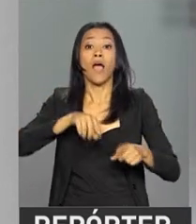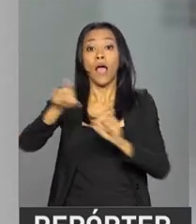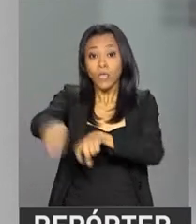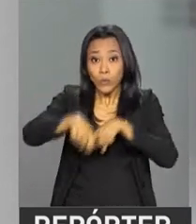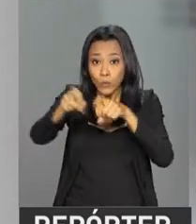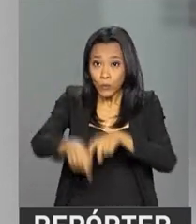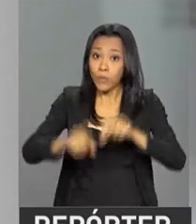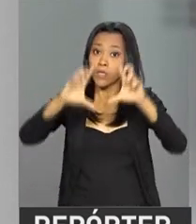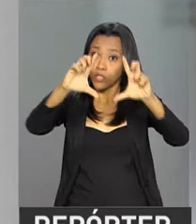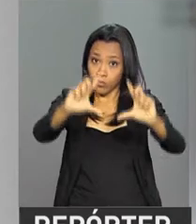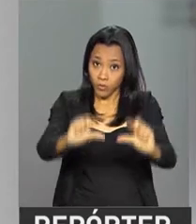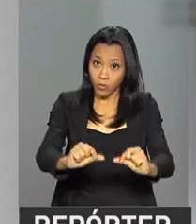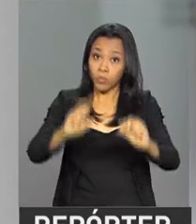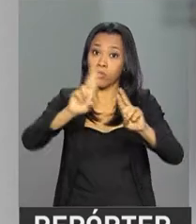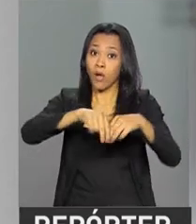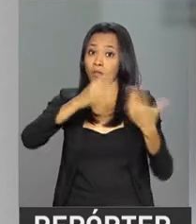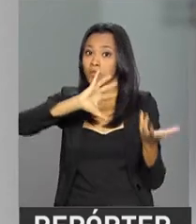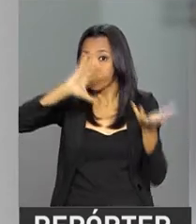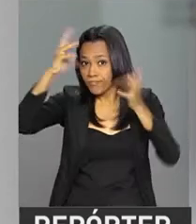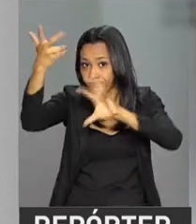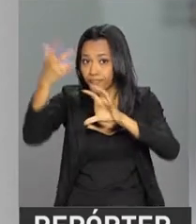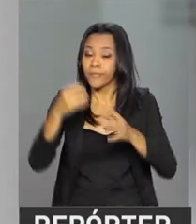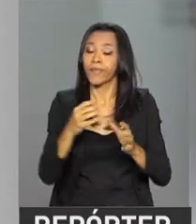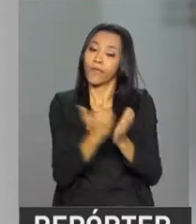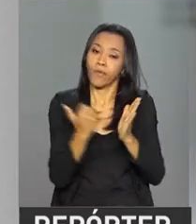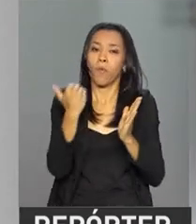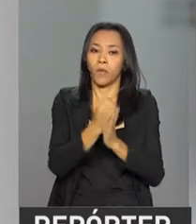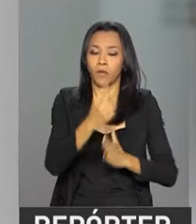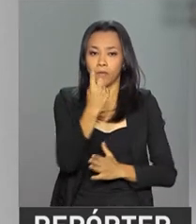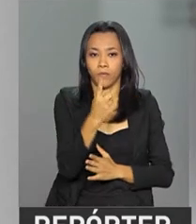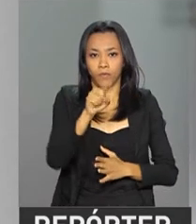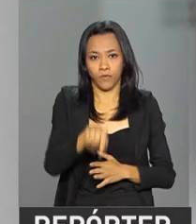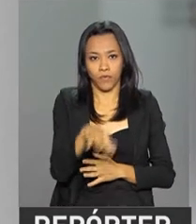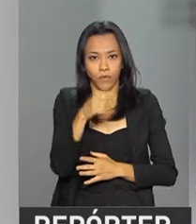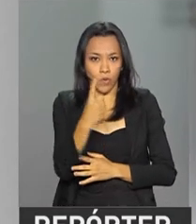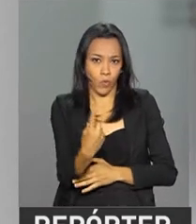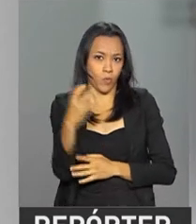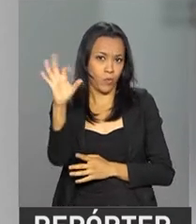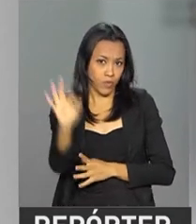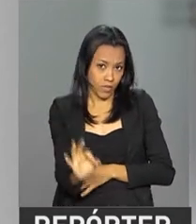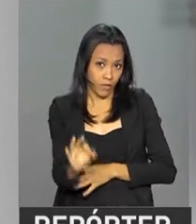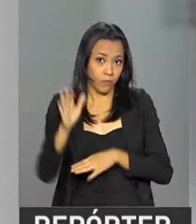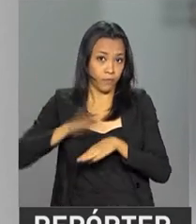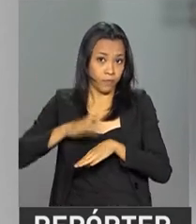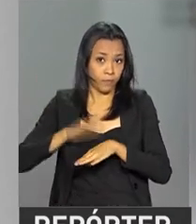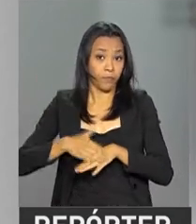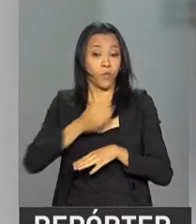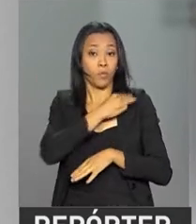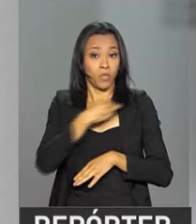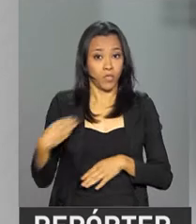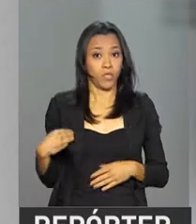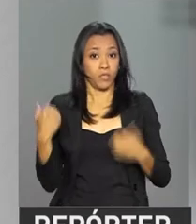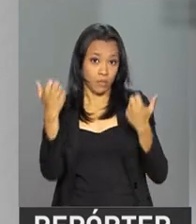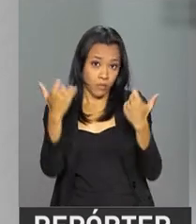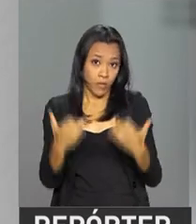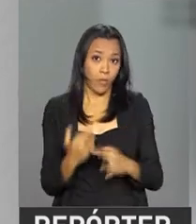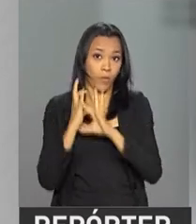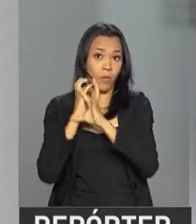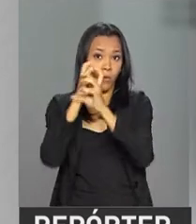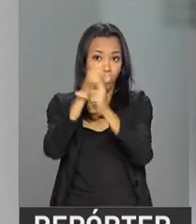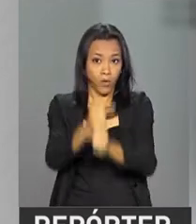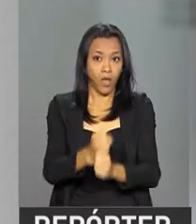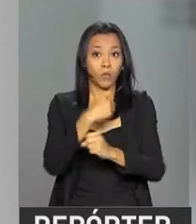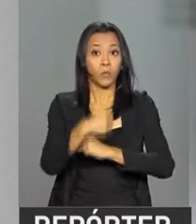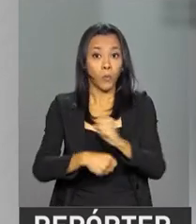caiu por razões sazonais o crescimento foi de 1,1 por cento ressaltou segundo meirelles o avanço acumulado no ano até setembro